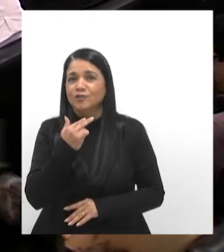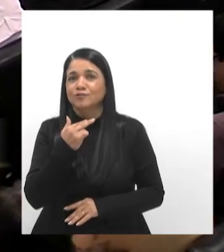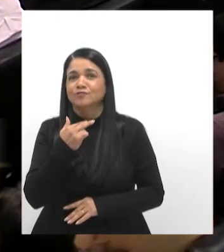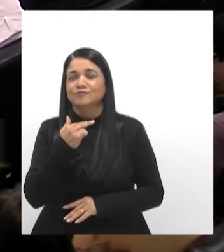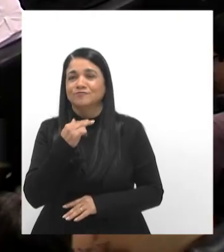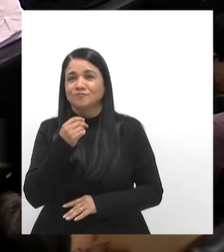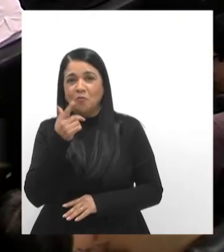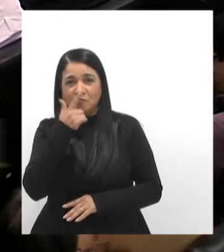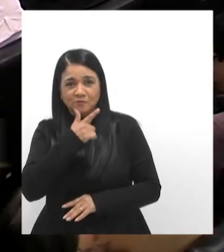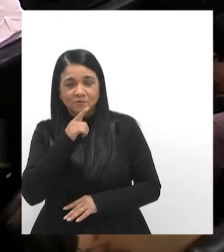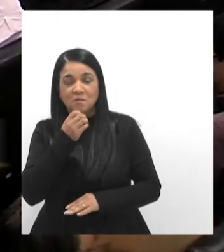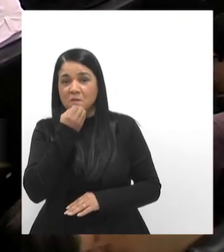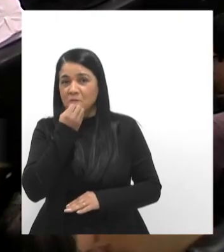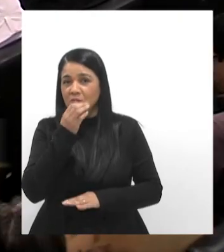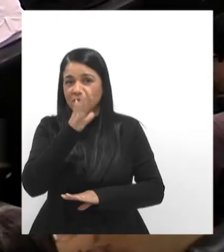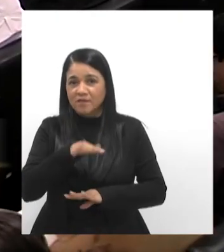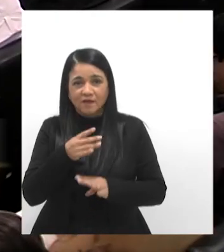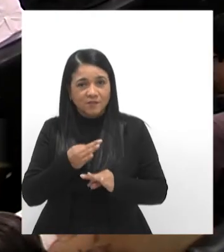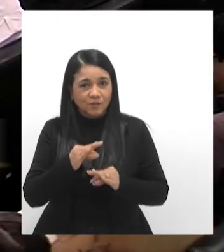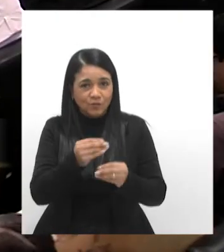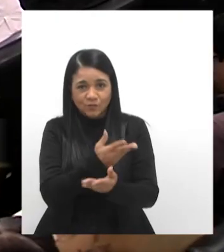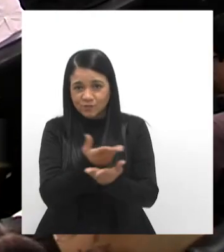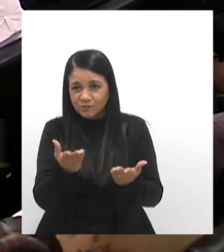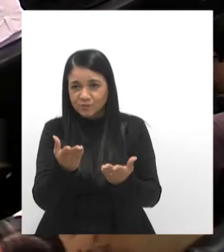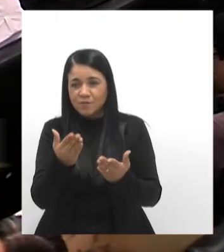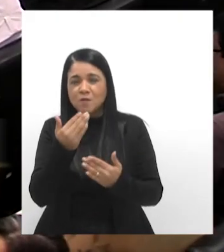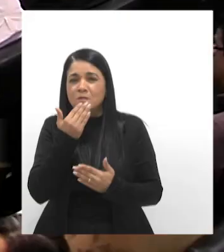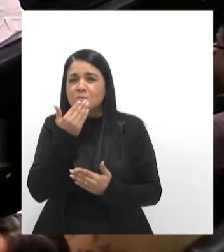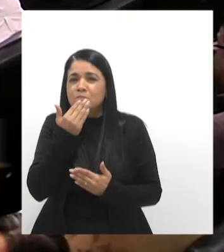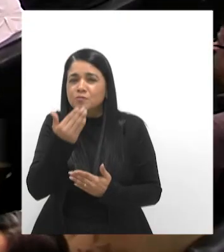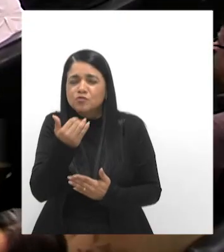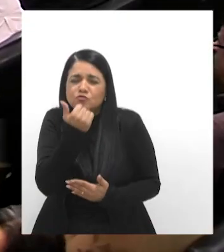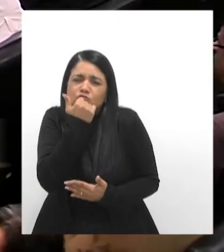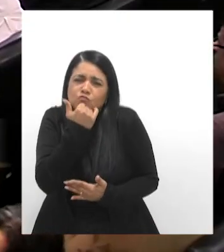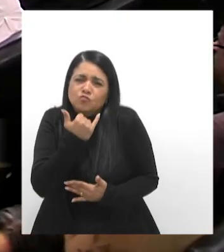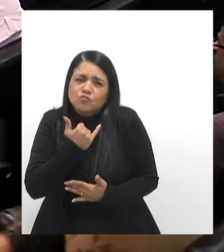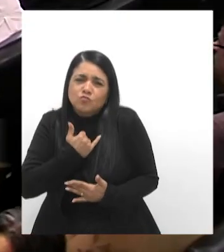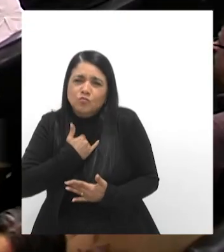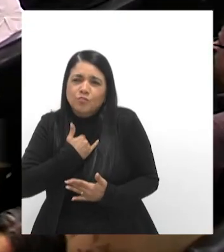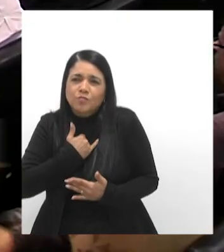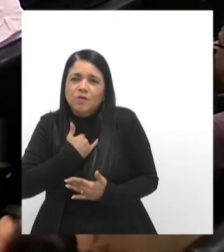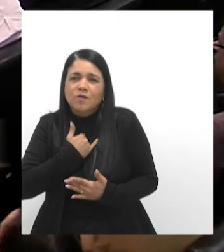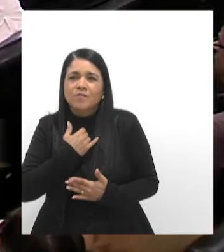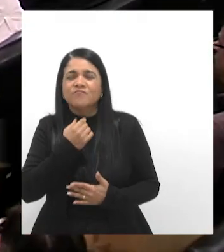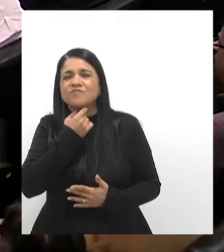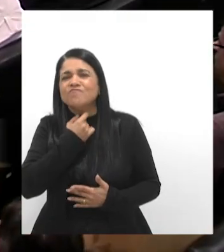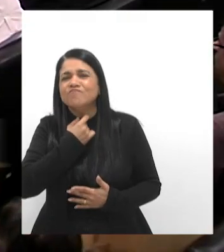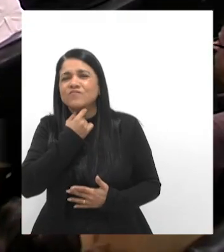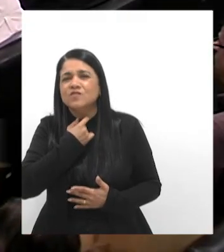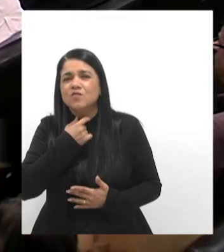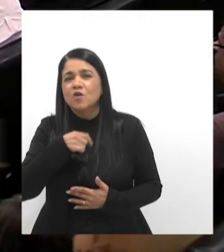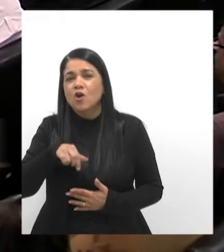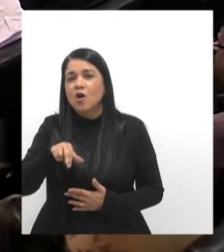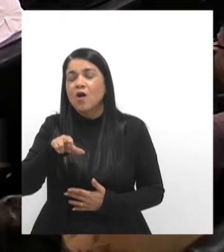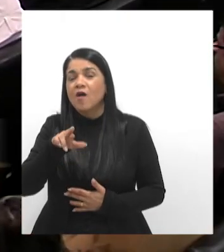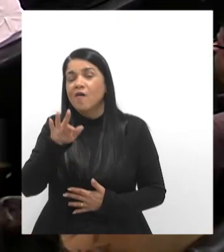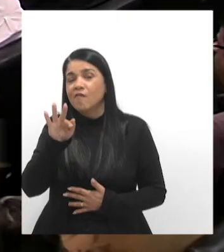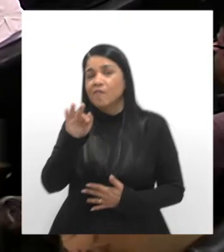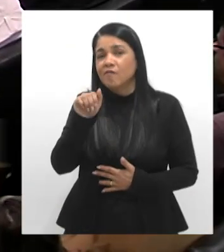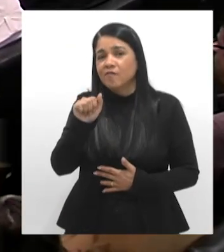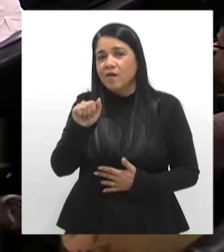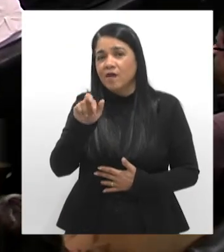tarde a todas e todos. Pedindo desculpas, porque eu estou com uma